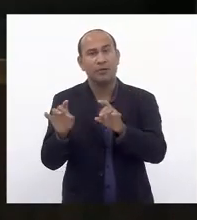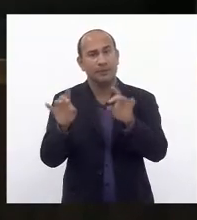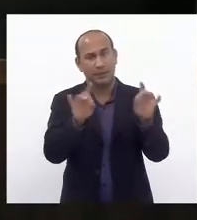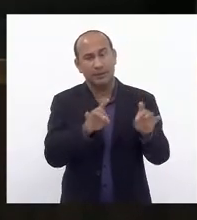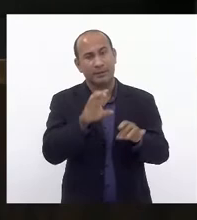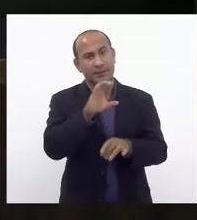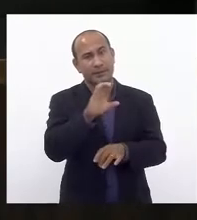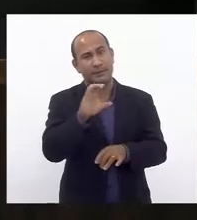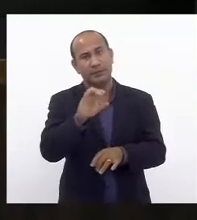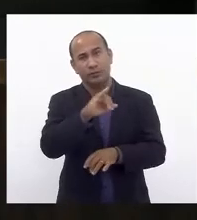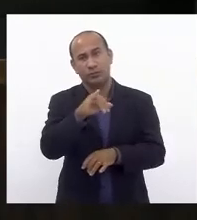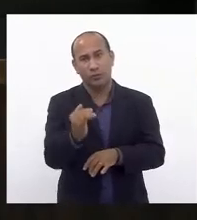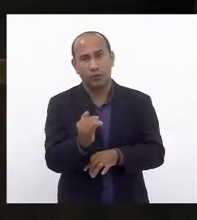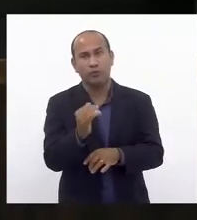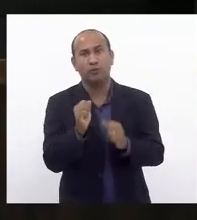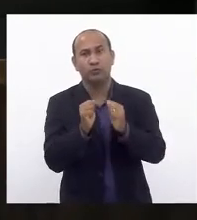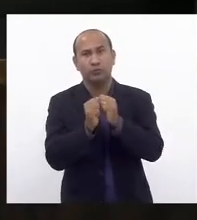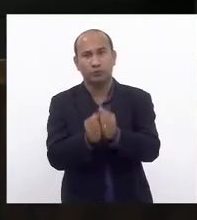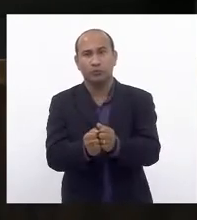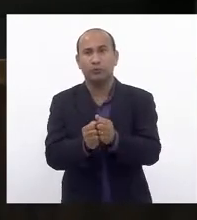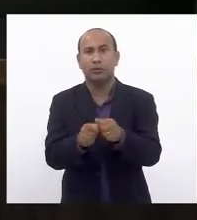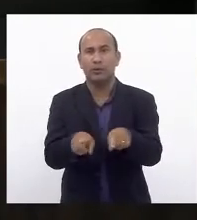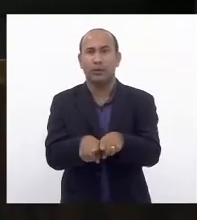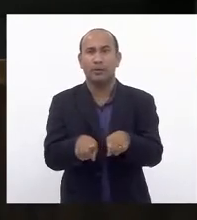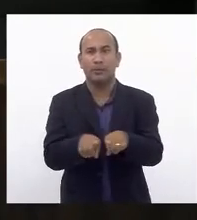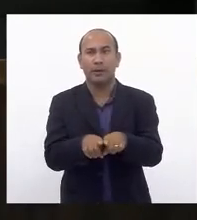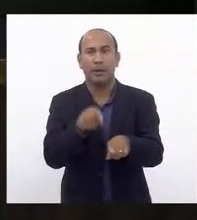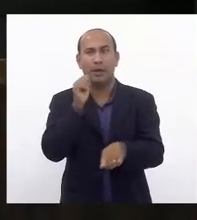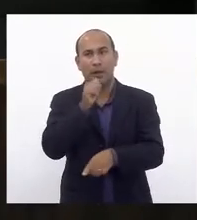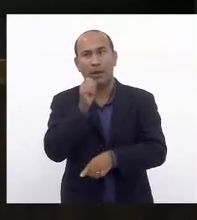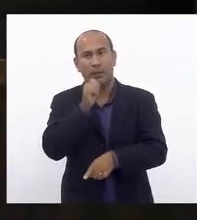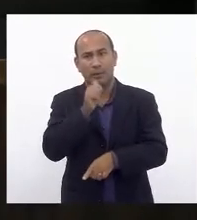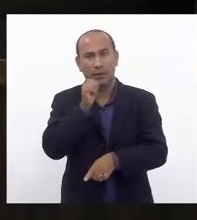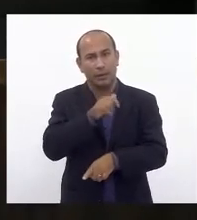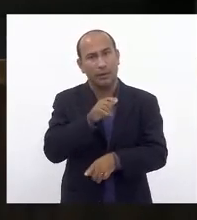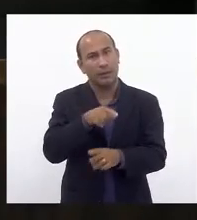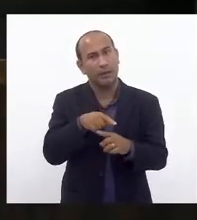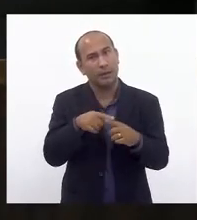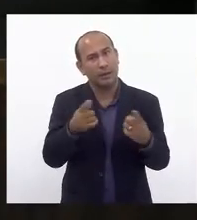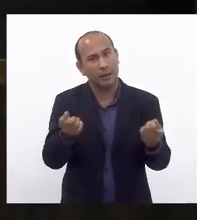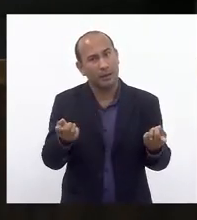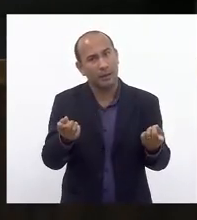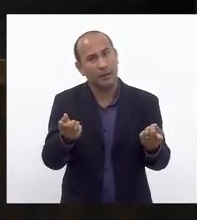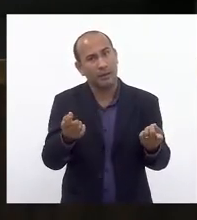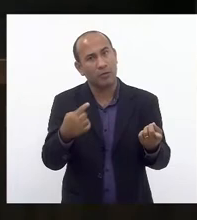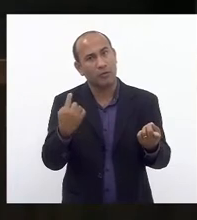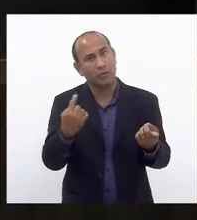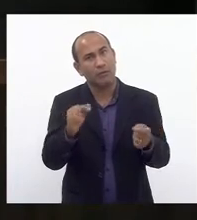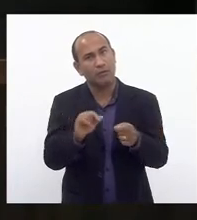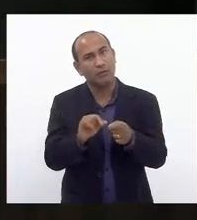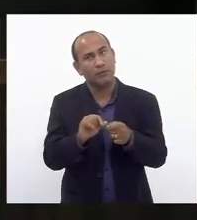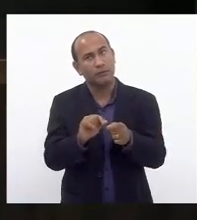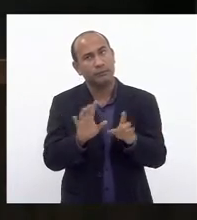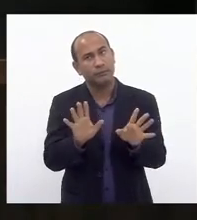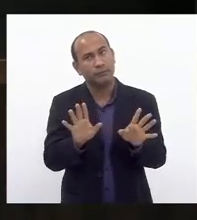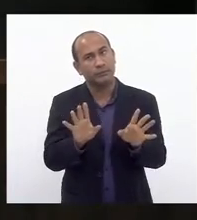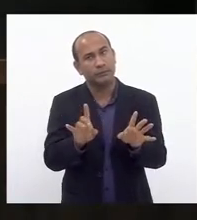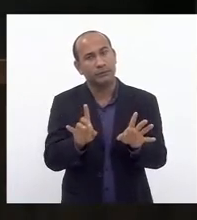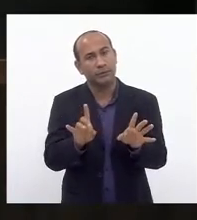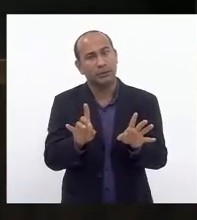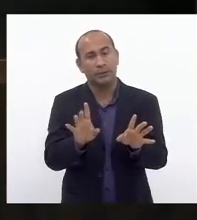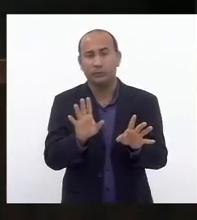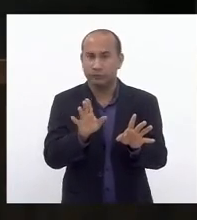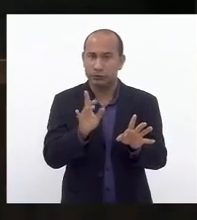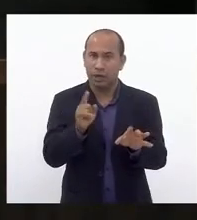CCJ, conjunta também com as mulheres, vamos fazer... Vocês